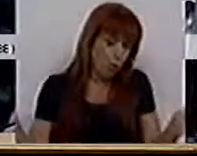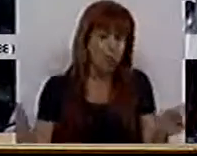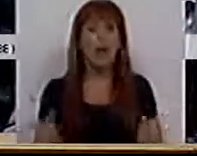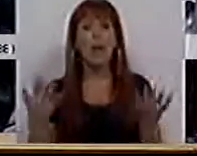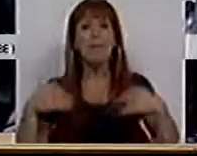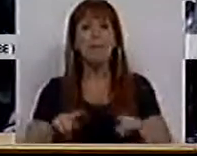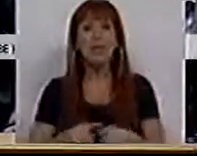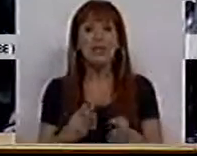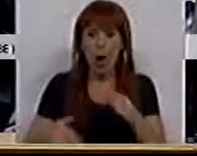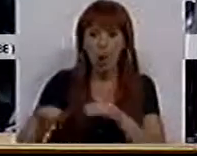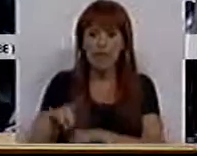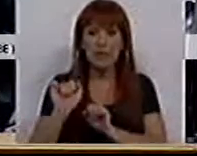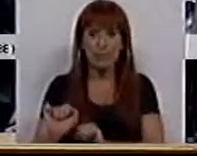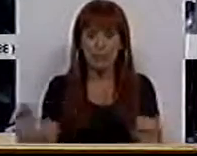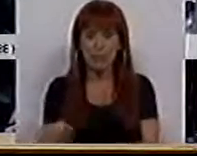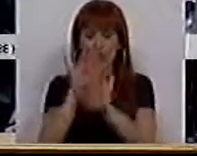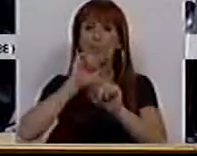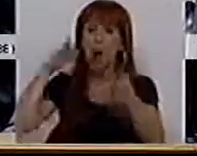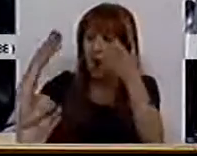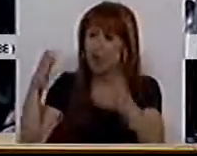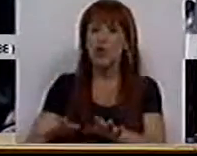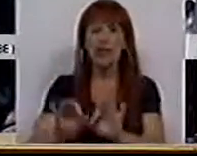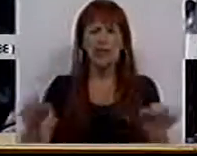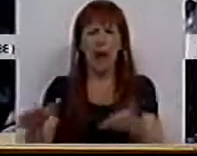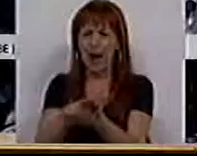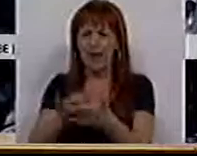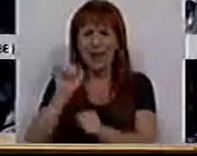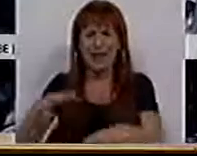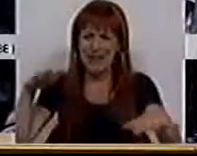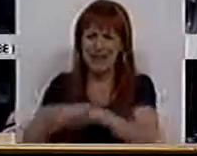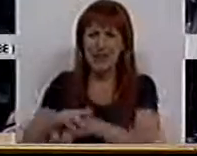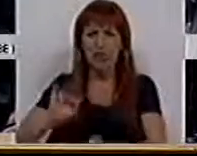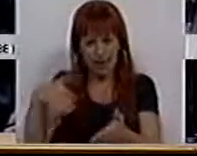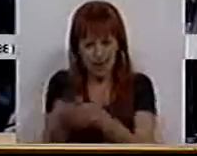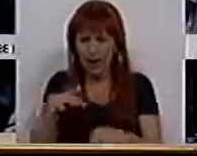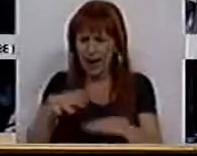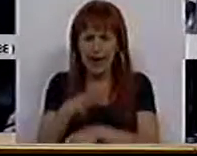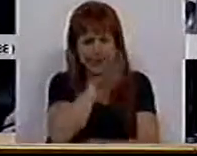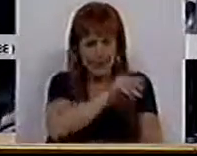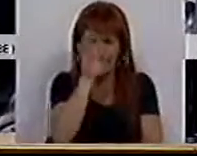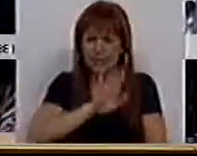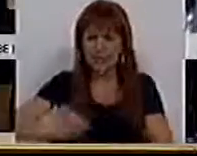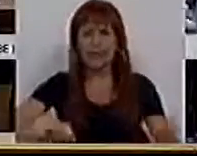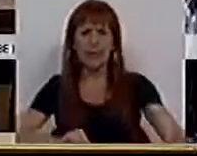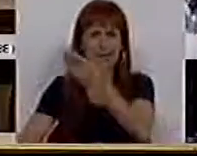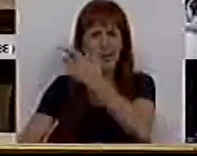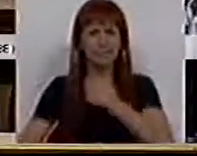que não, mas é um passo concreto nos pode ajudar, como uma âncora dessa rede, a pôr essa rede no terreno.